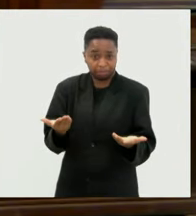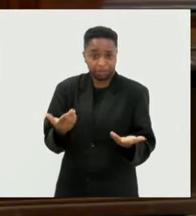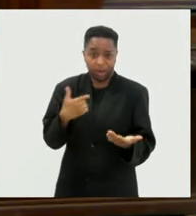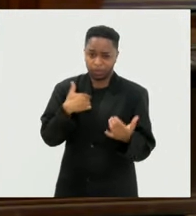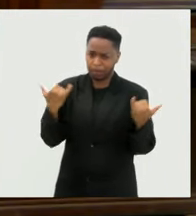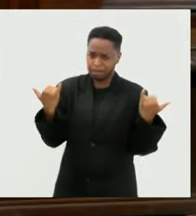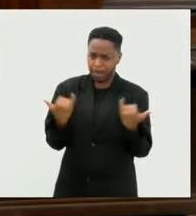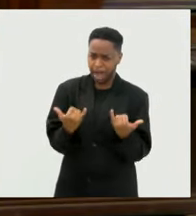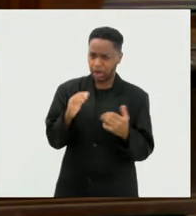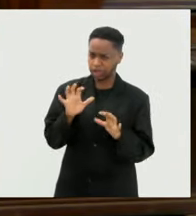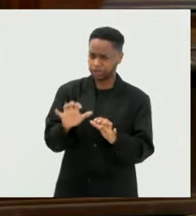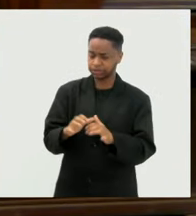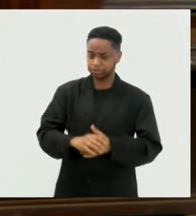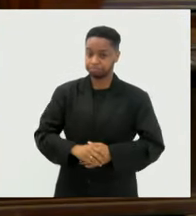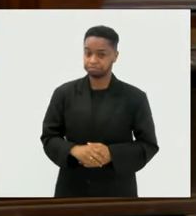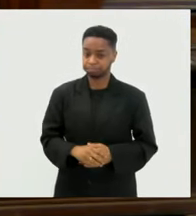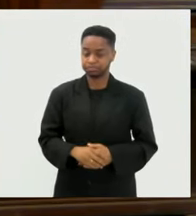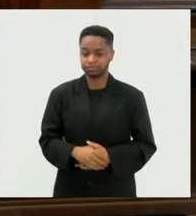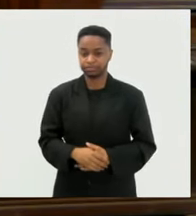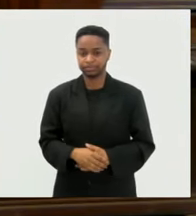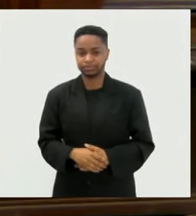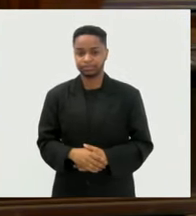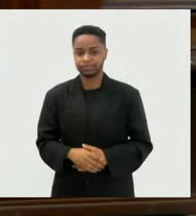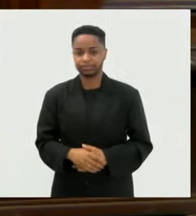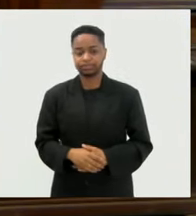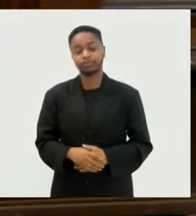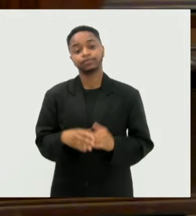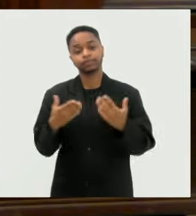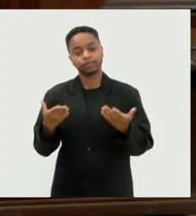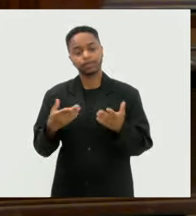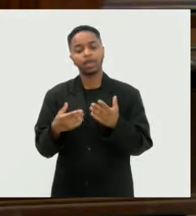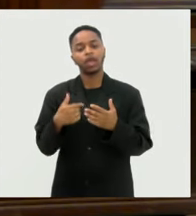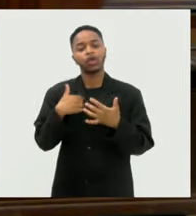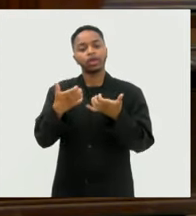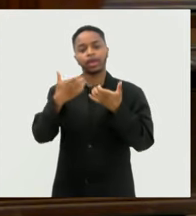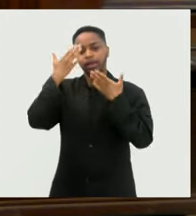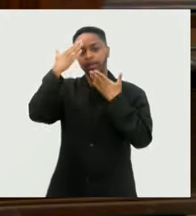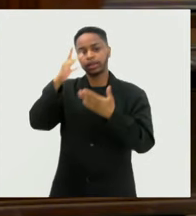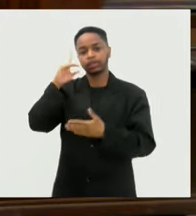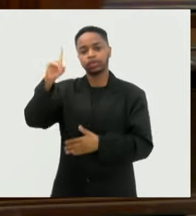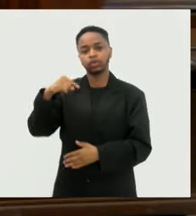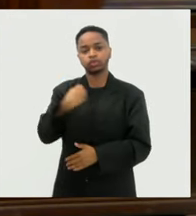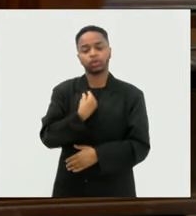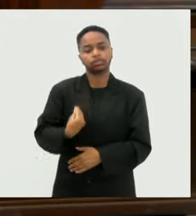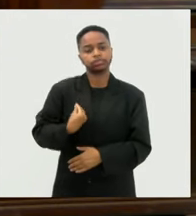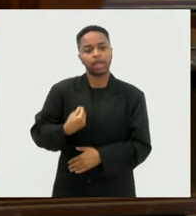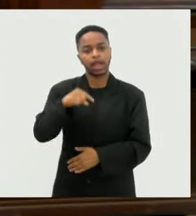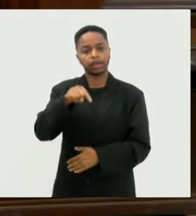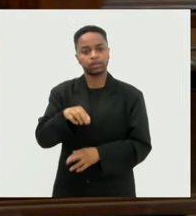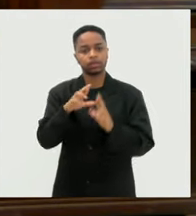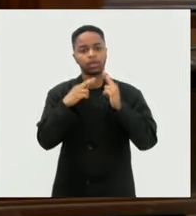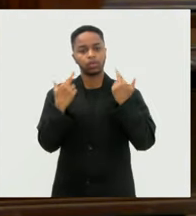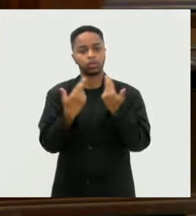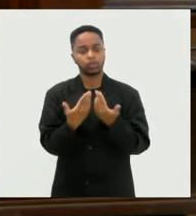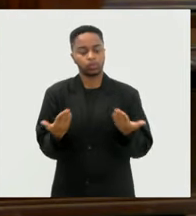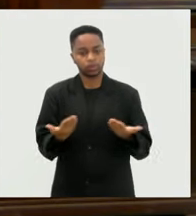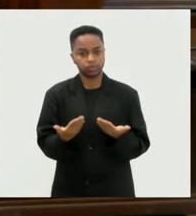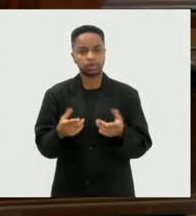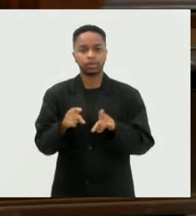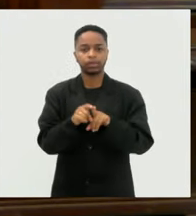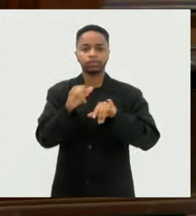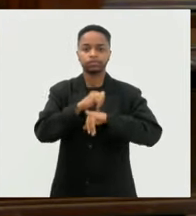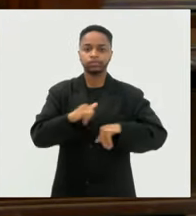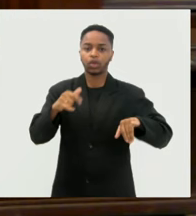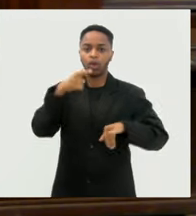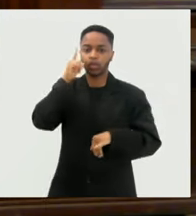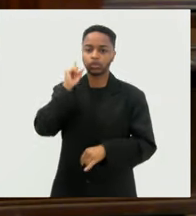desse jeito. Eu queria, antes de mais nada, agradecer a Deus por estarmos aqui reunidos, dizer que ontem nós começamos